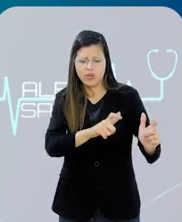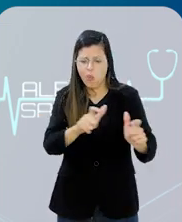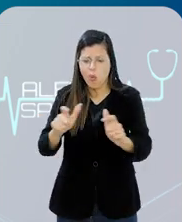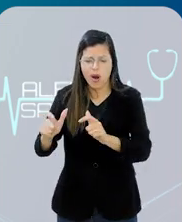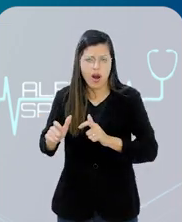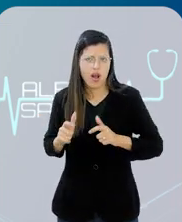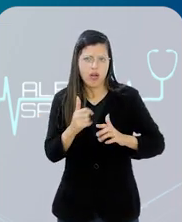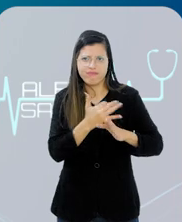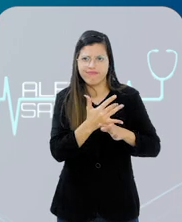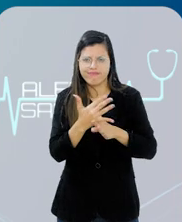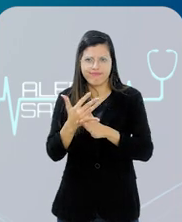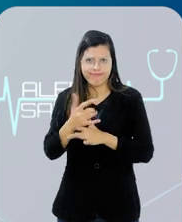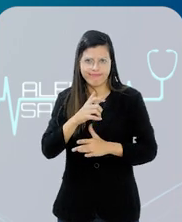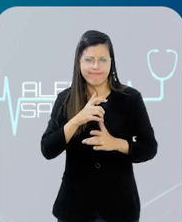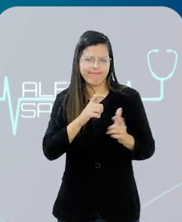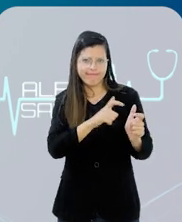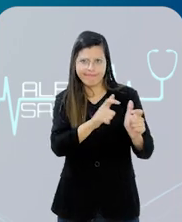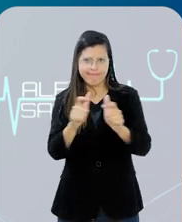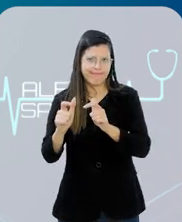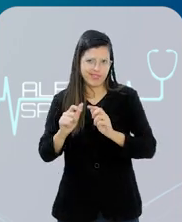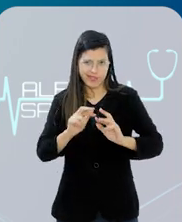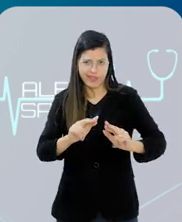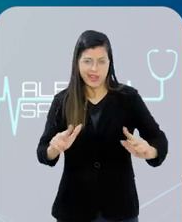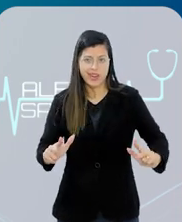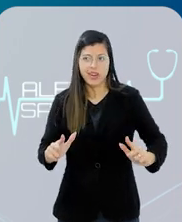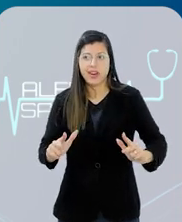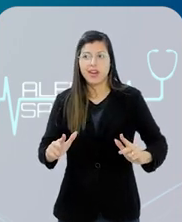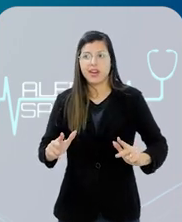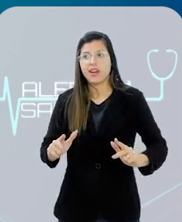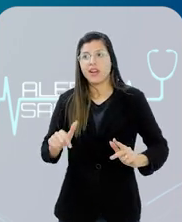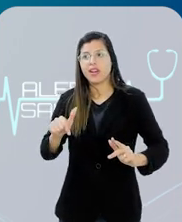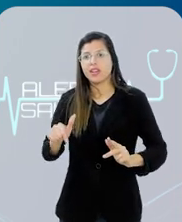locais, em cidades diferentes, né? E que o